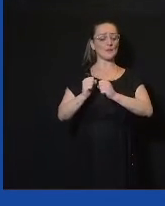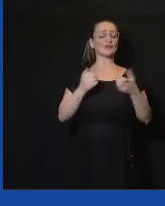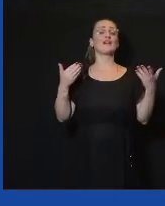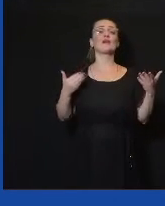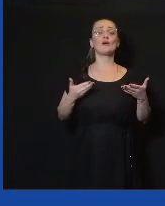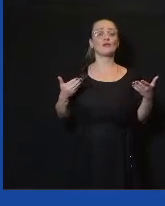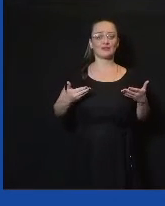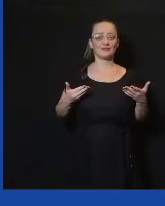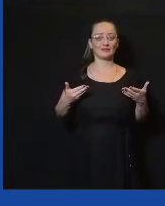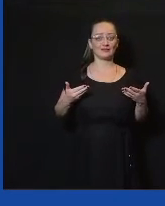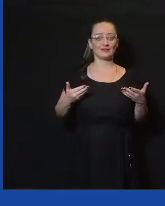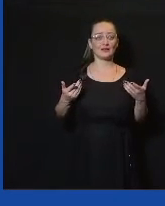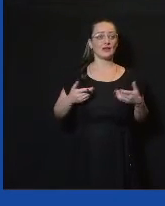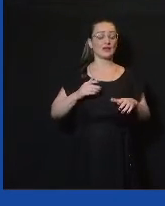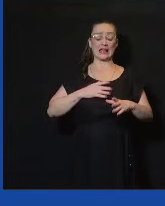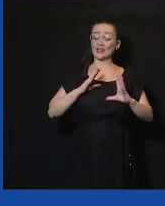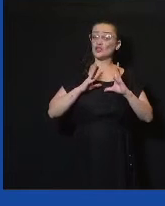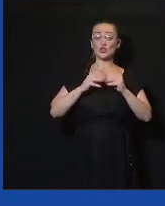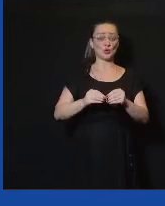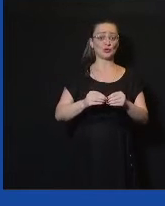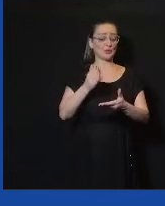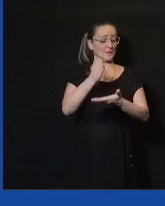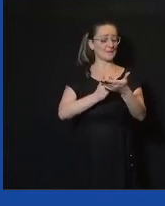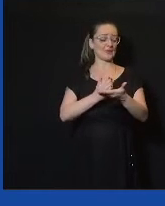E é por inteiro, não é pela metade.